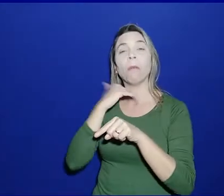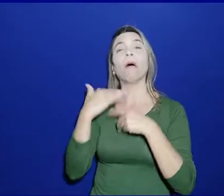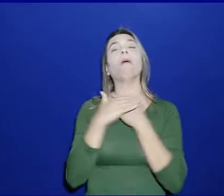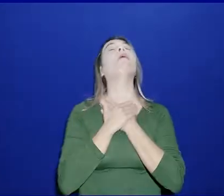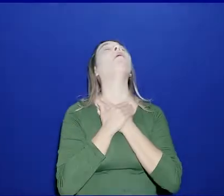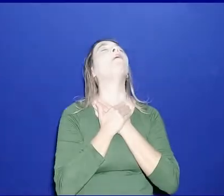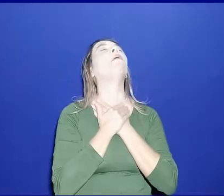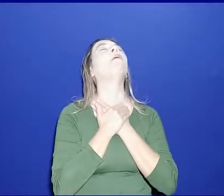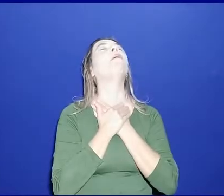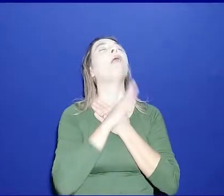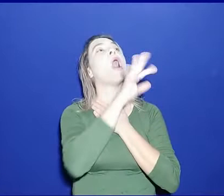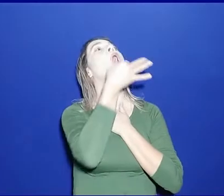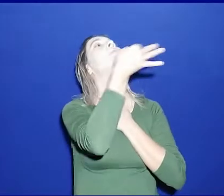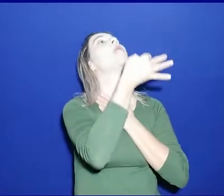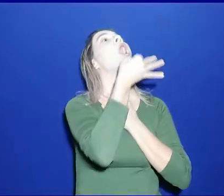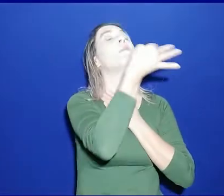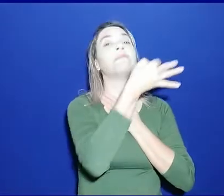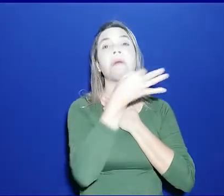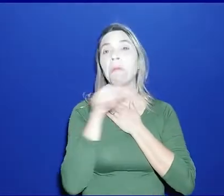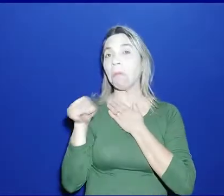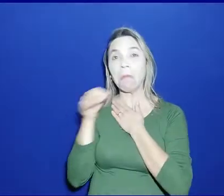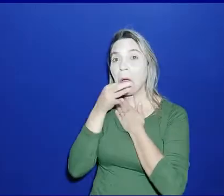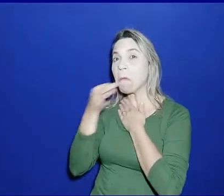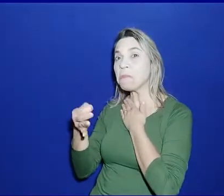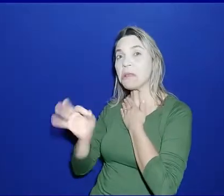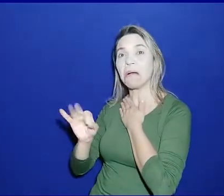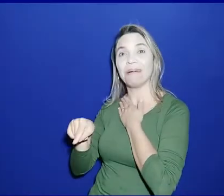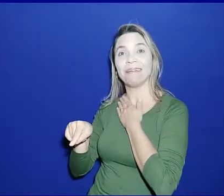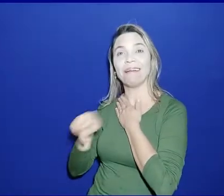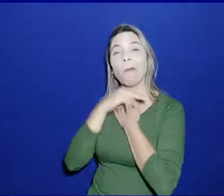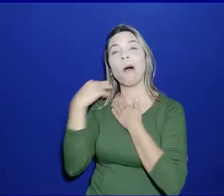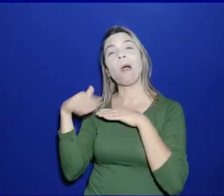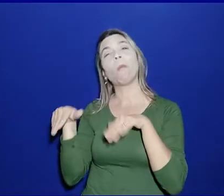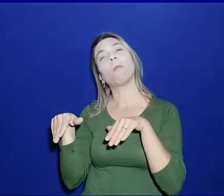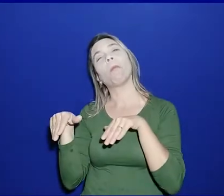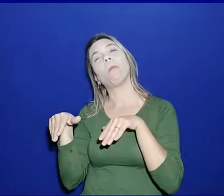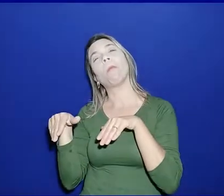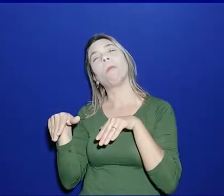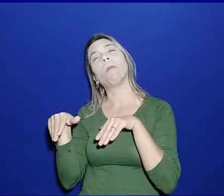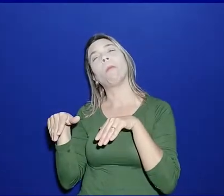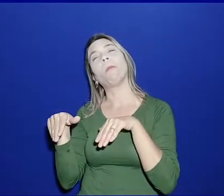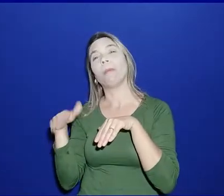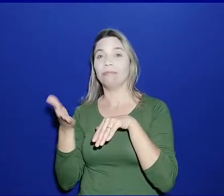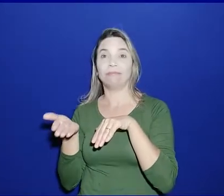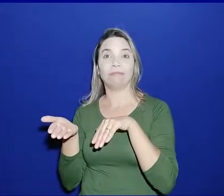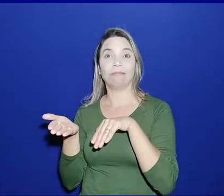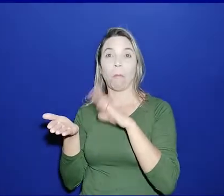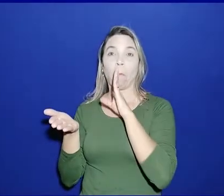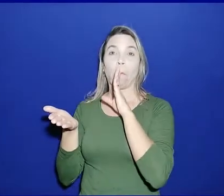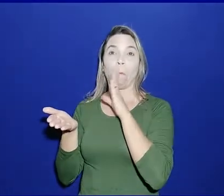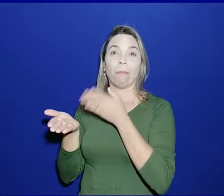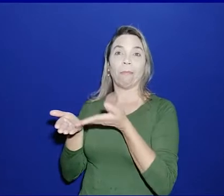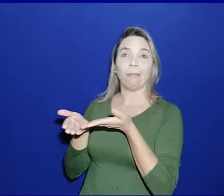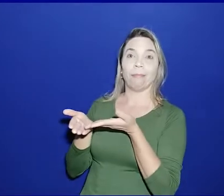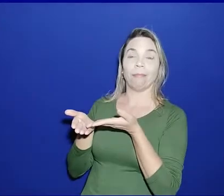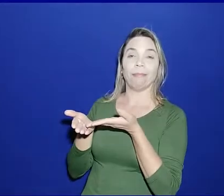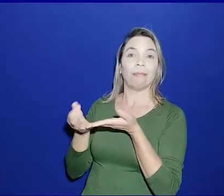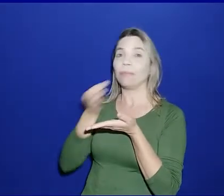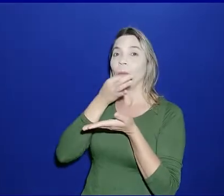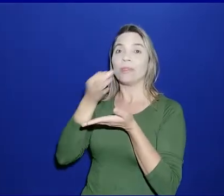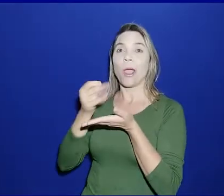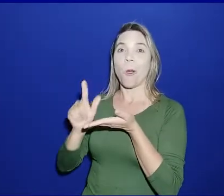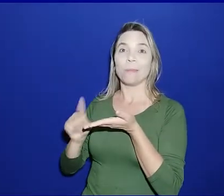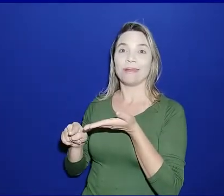decidimos, confiamos no Senhor, confiamos no seu amor de tal modo que ele decide. Ele é sábio para